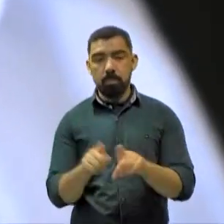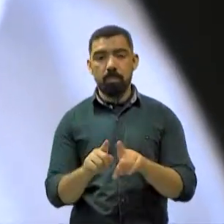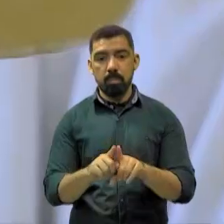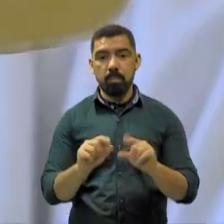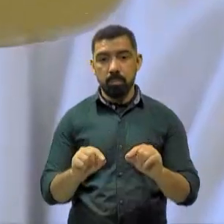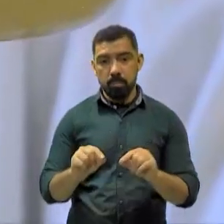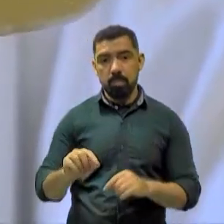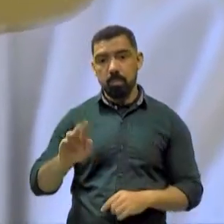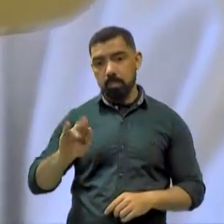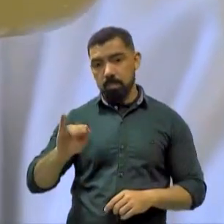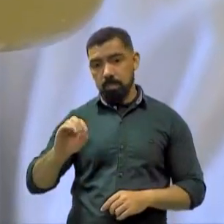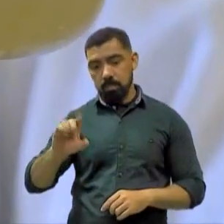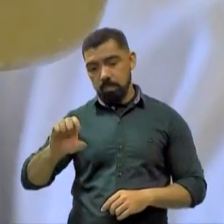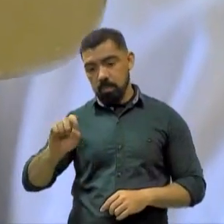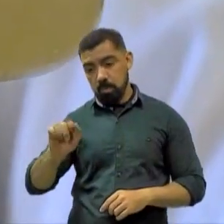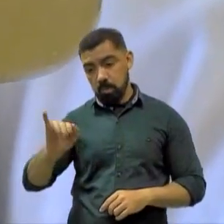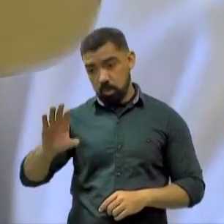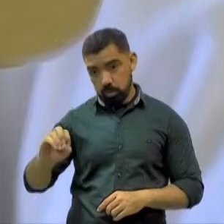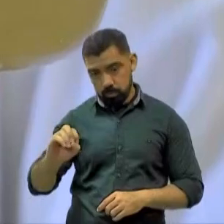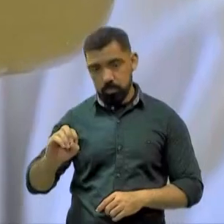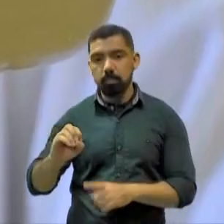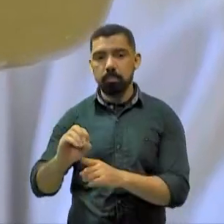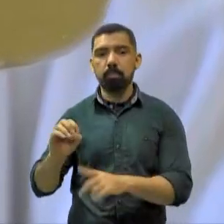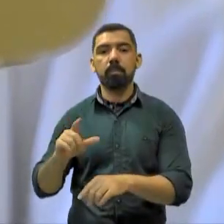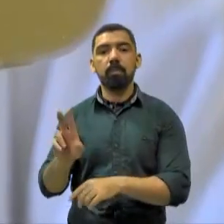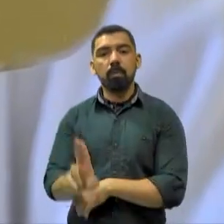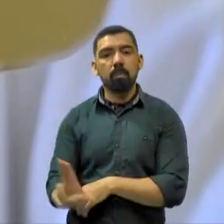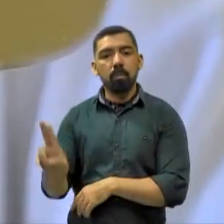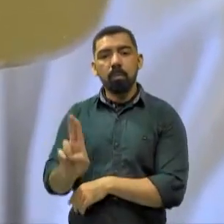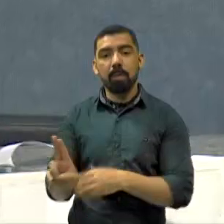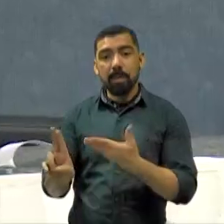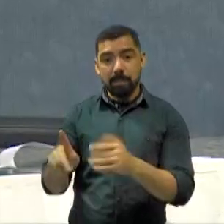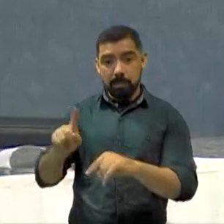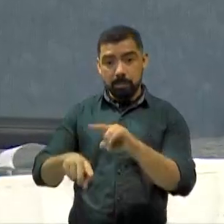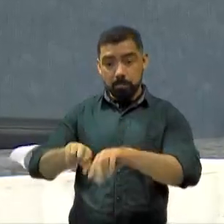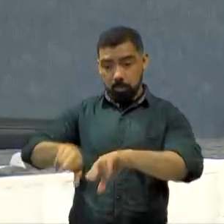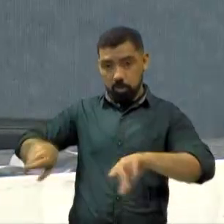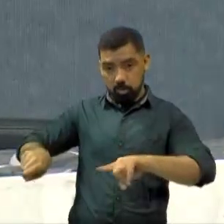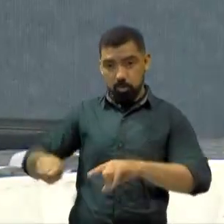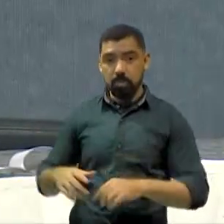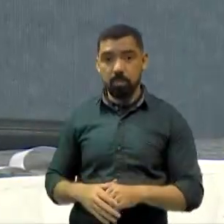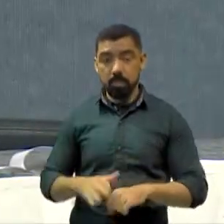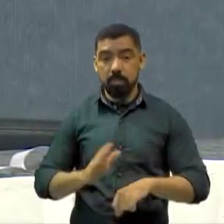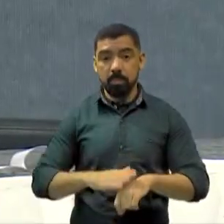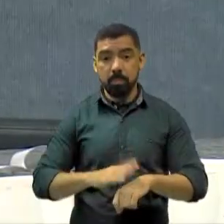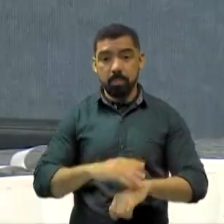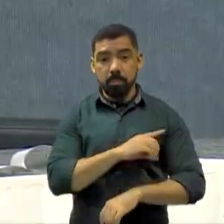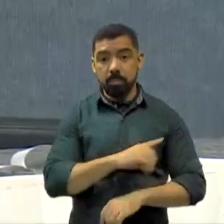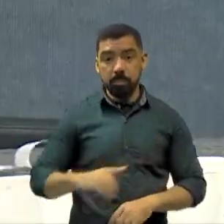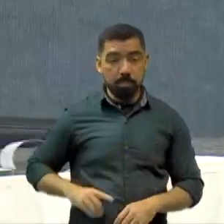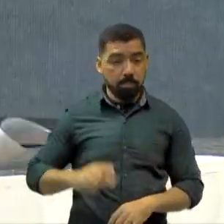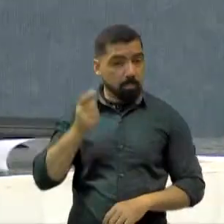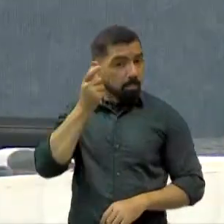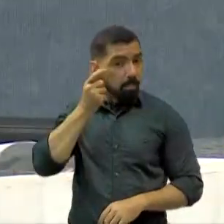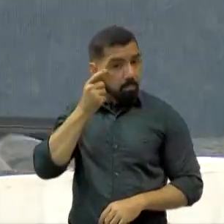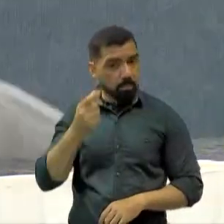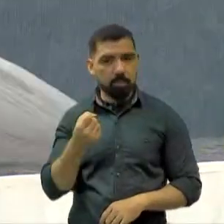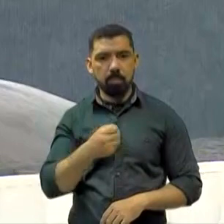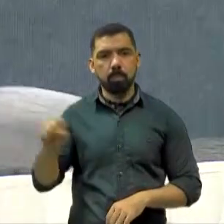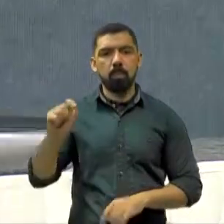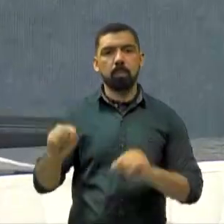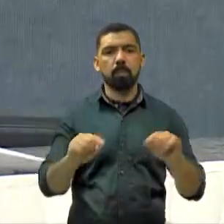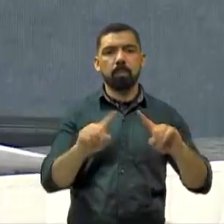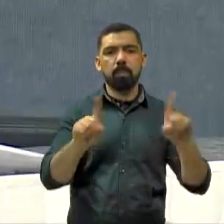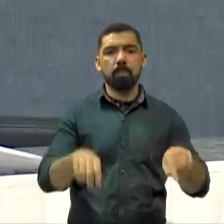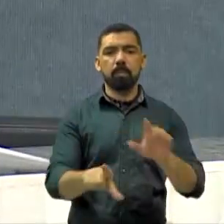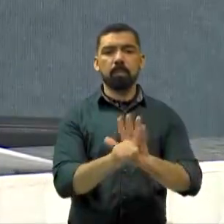biológicos. E é através da prática da utilização desses materiais que o deputado de Assis Diniz defende através de projeto de